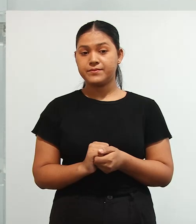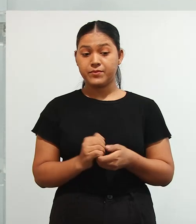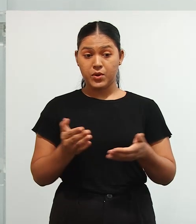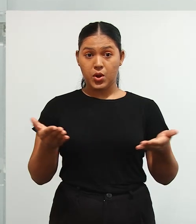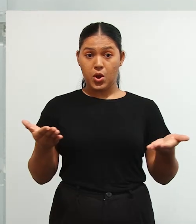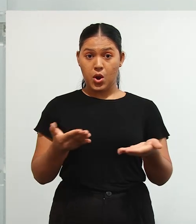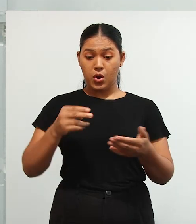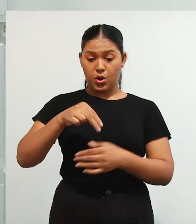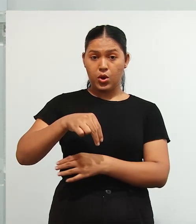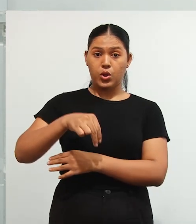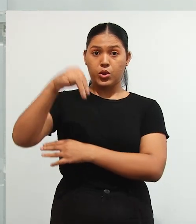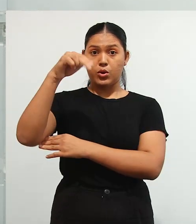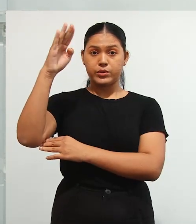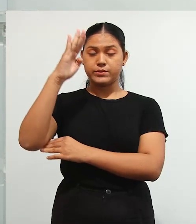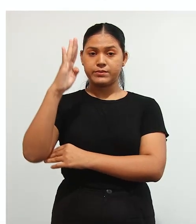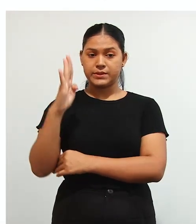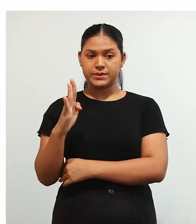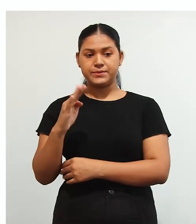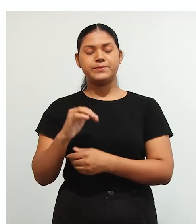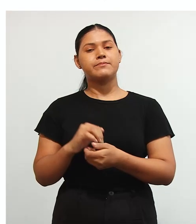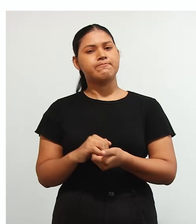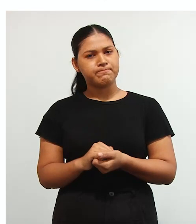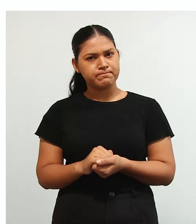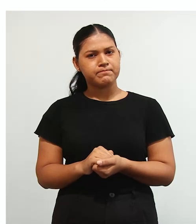região norte, então voltemos aqui ao slide.